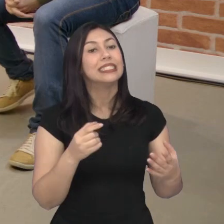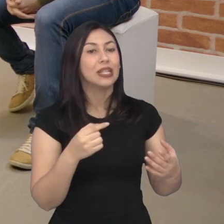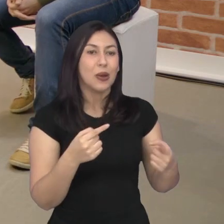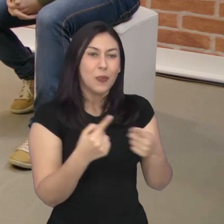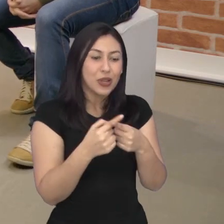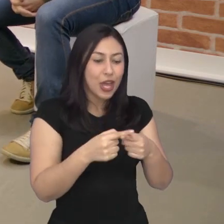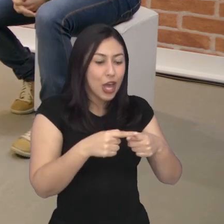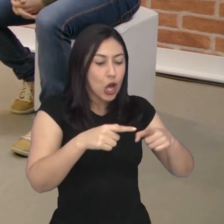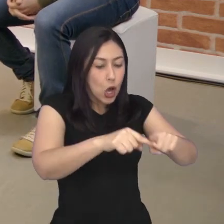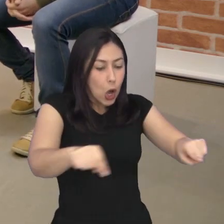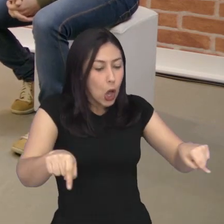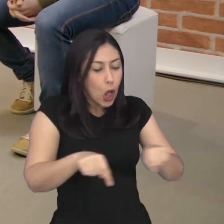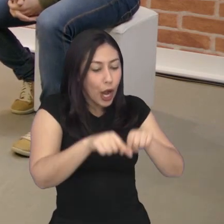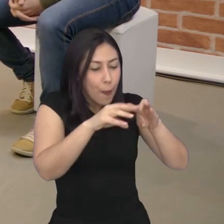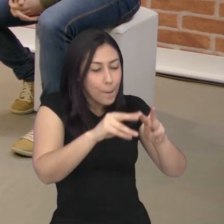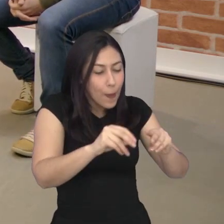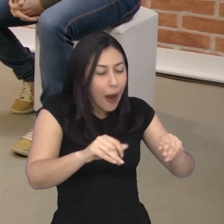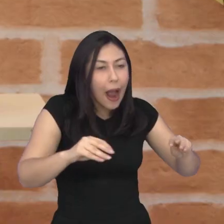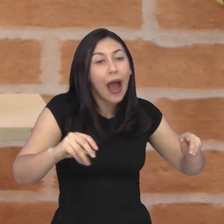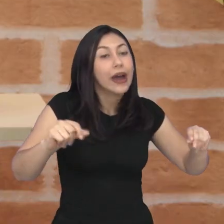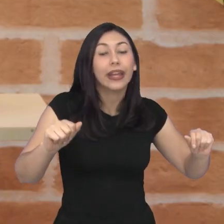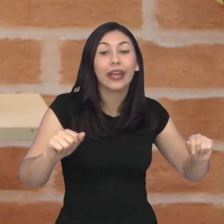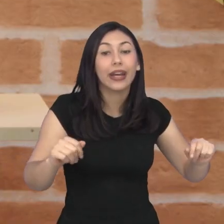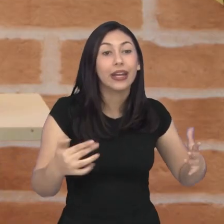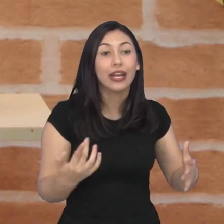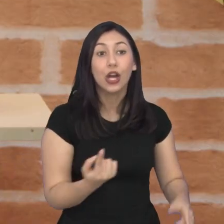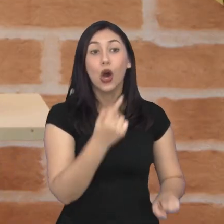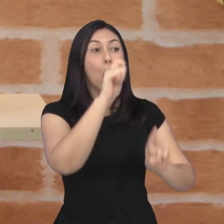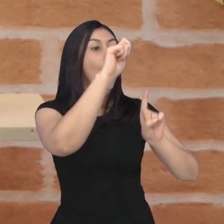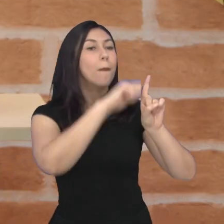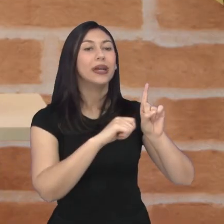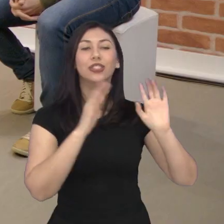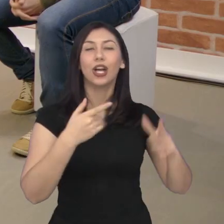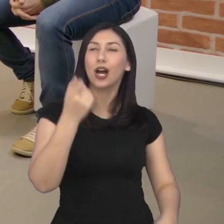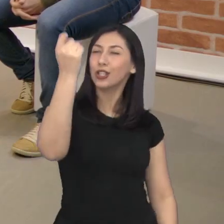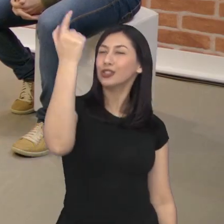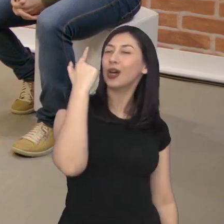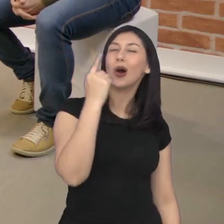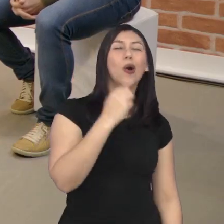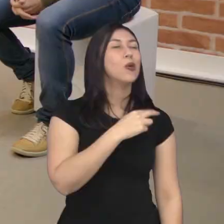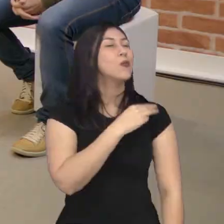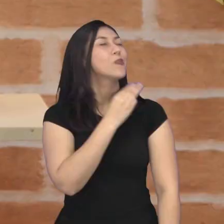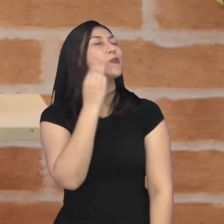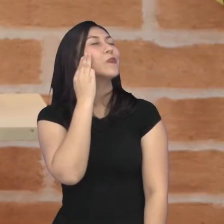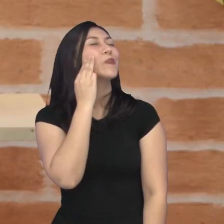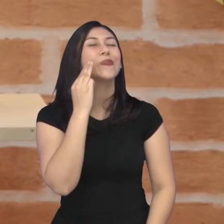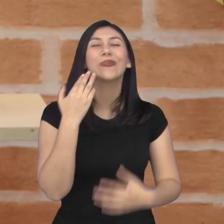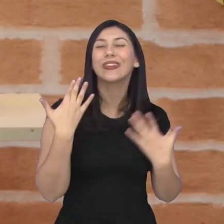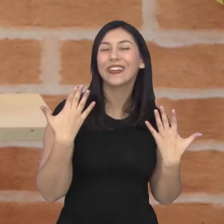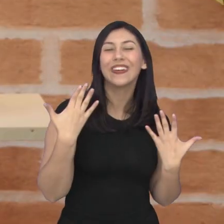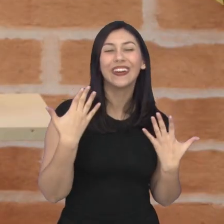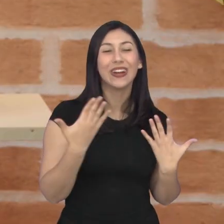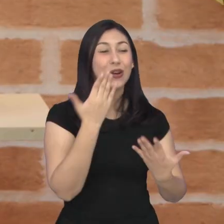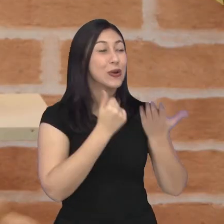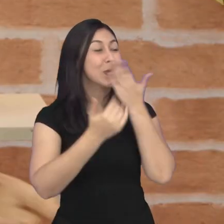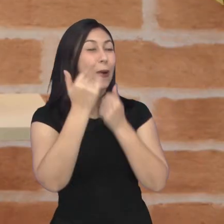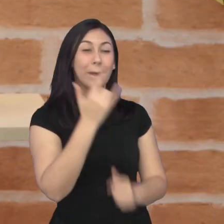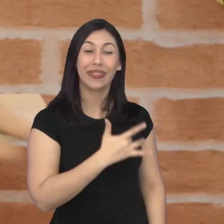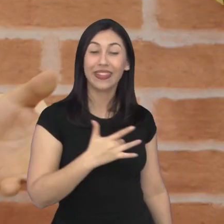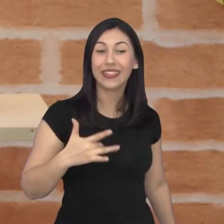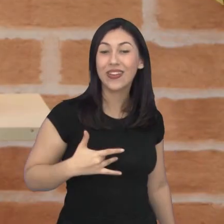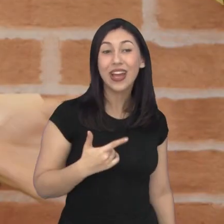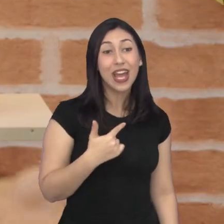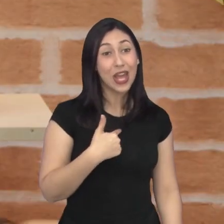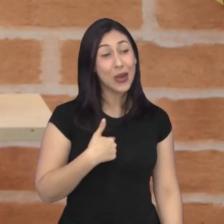é areia, é sol, a pessoa em um mês ela já fica morena, saudável, já quer se alimentar bem, então eu achei